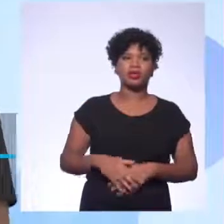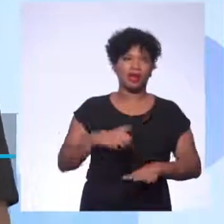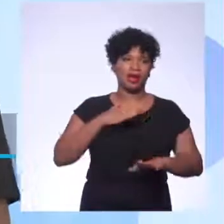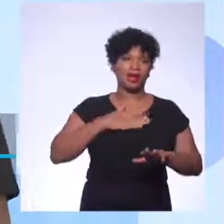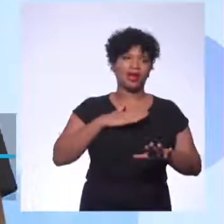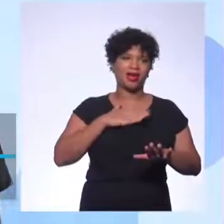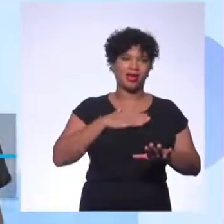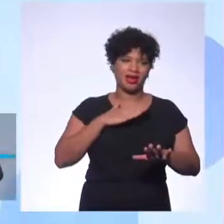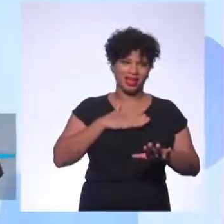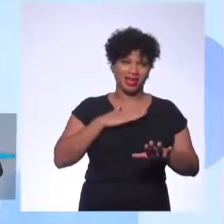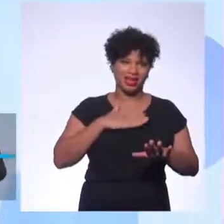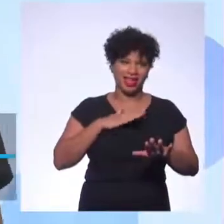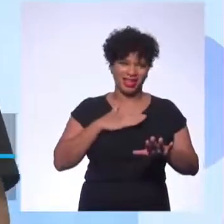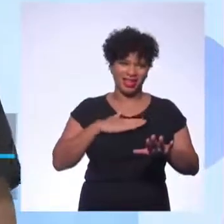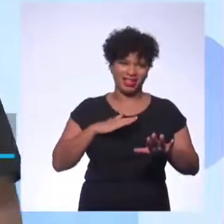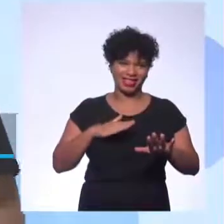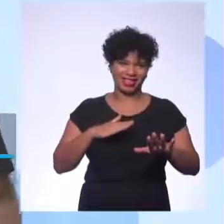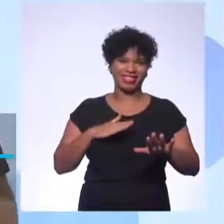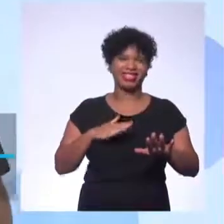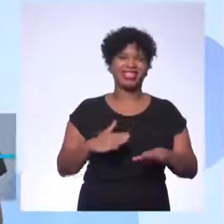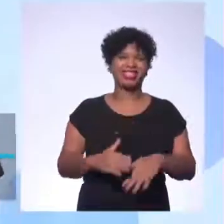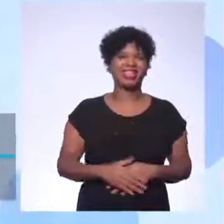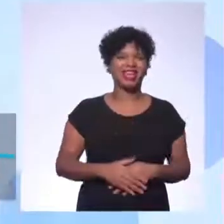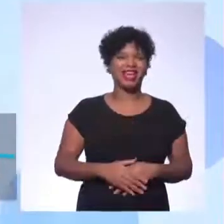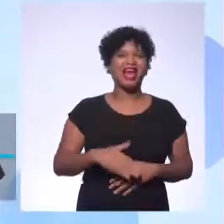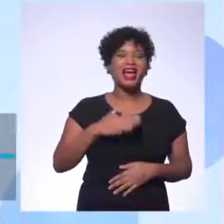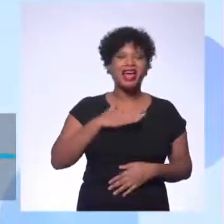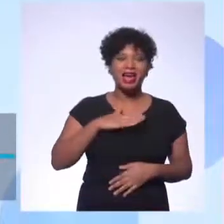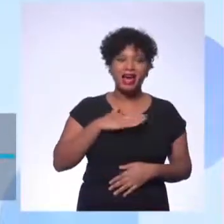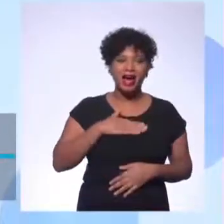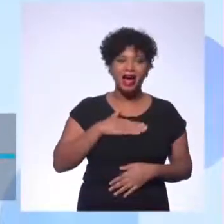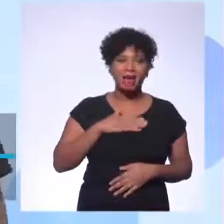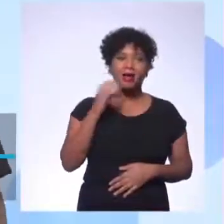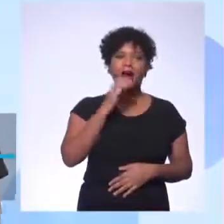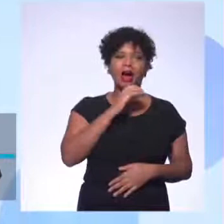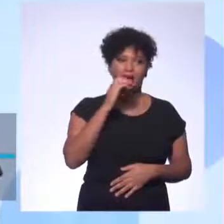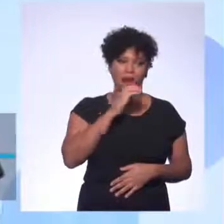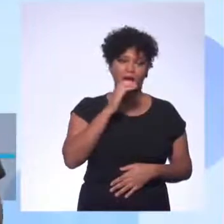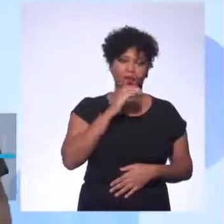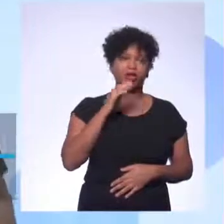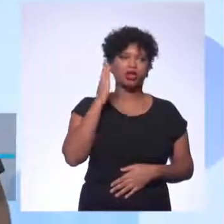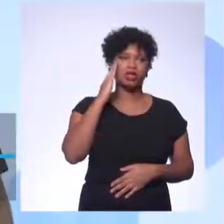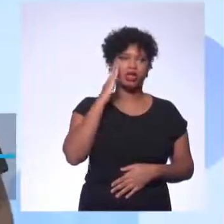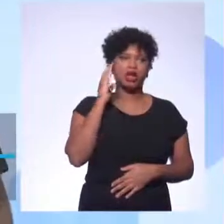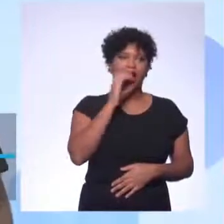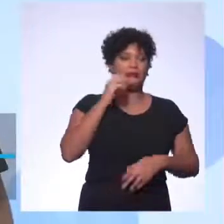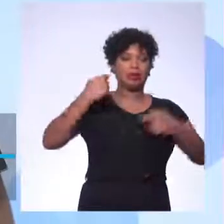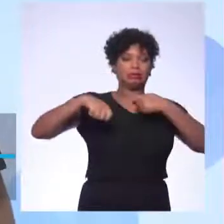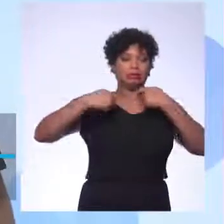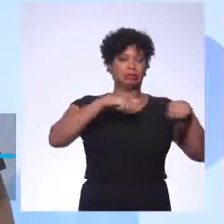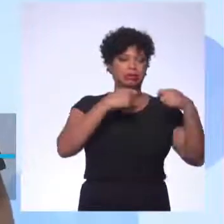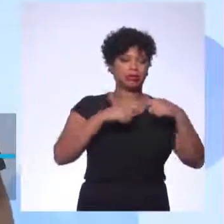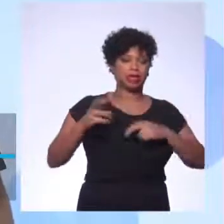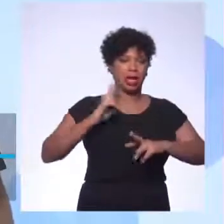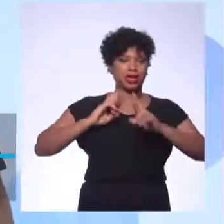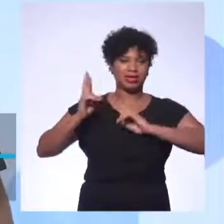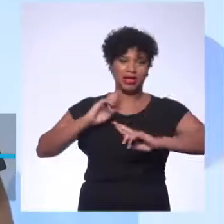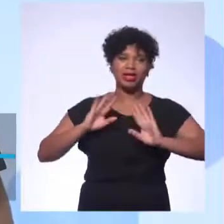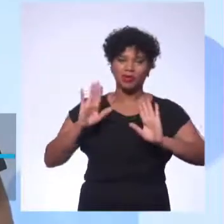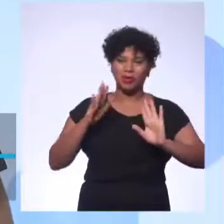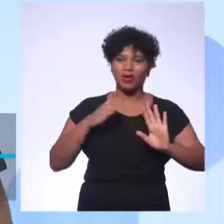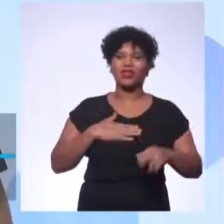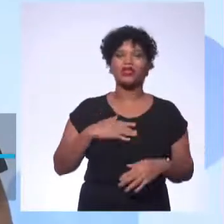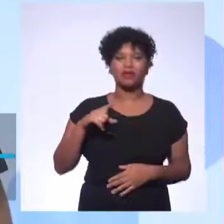Carlos, pelo amor de Deus, não é assim também não, tá? Na escrita rápida, porque eu sei que é muito rápido escrever aí,